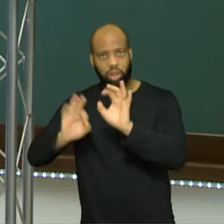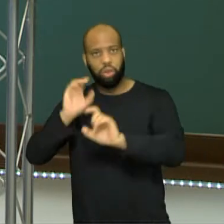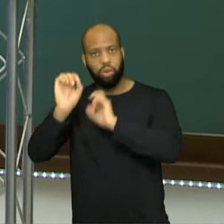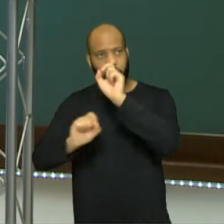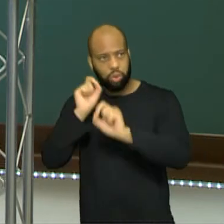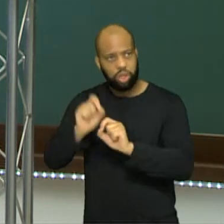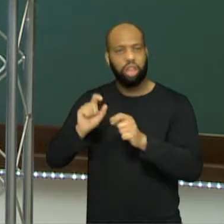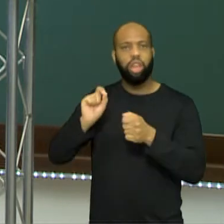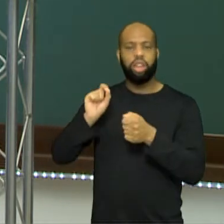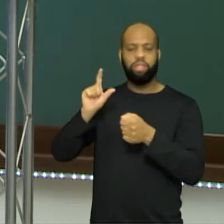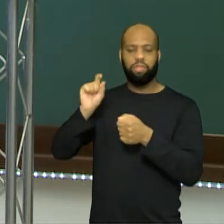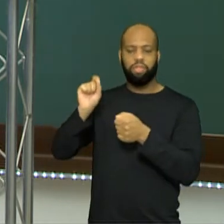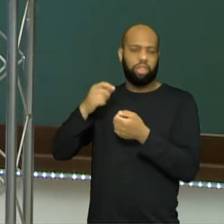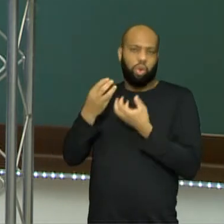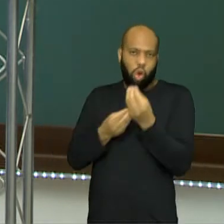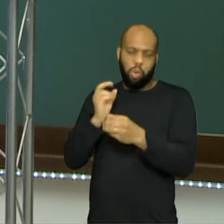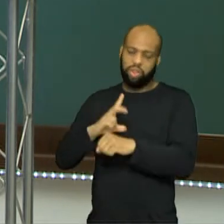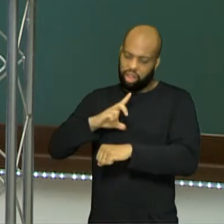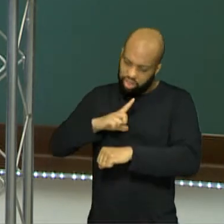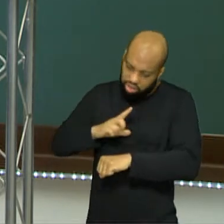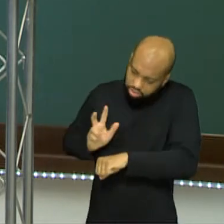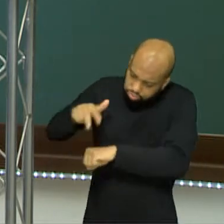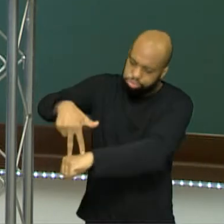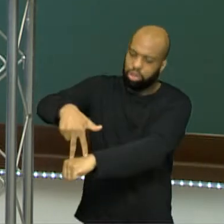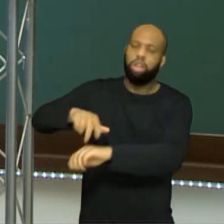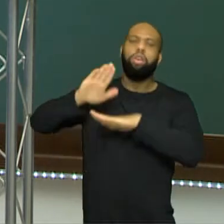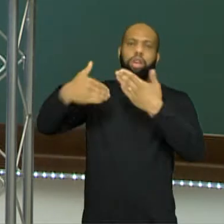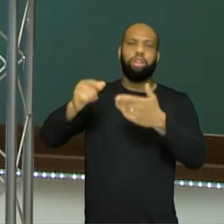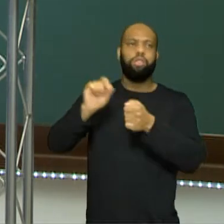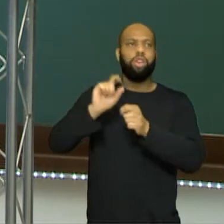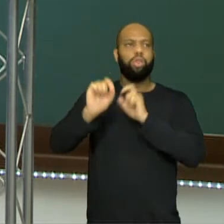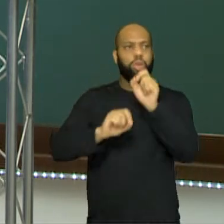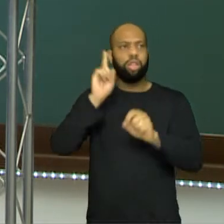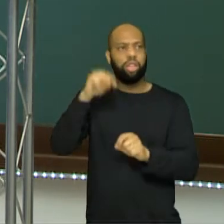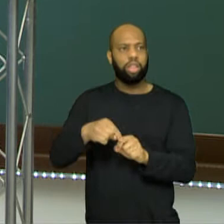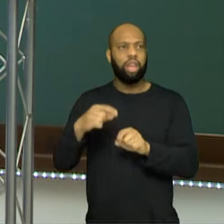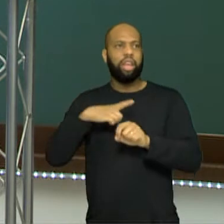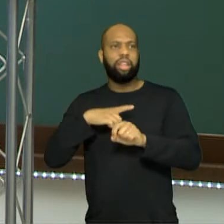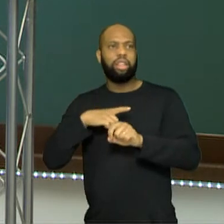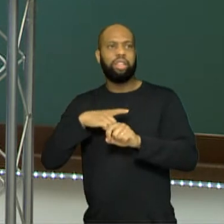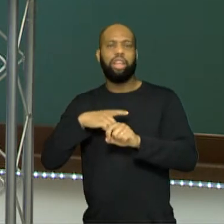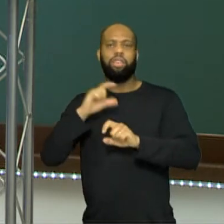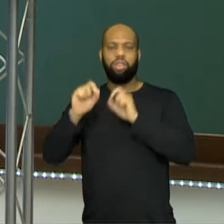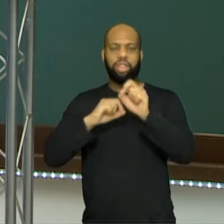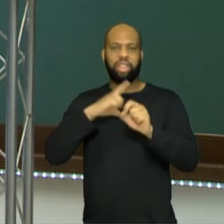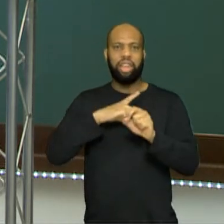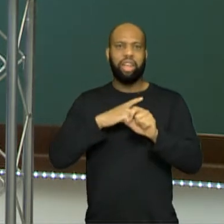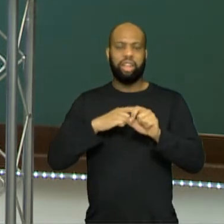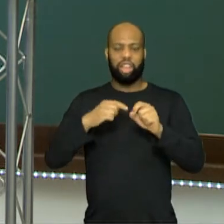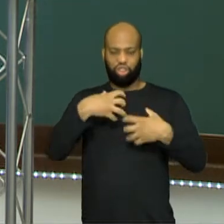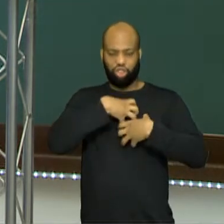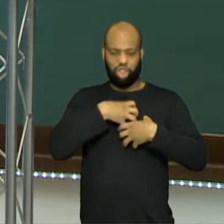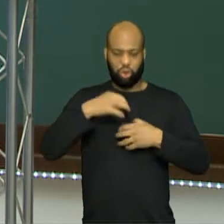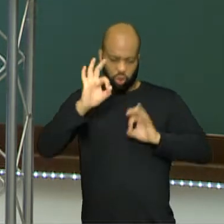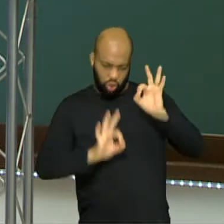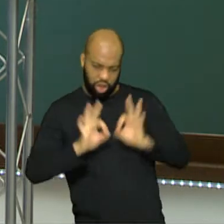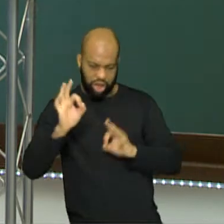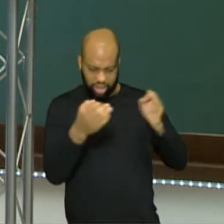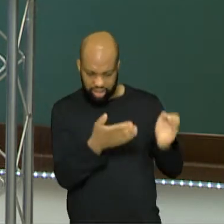sendo consolidada e gradativamente eles fizeram uma coisa chamada transferência das linhas de montagem, que